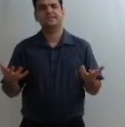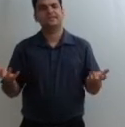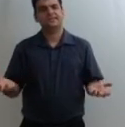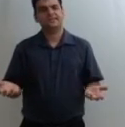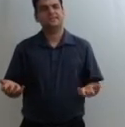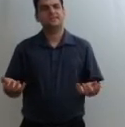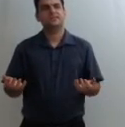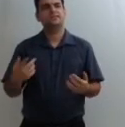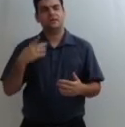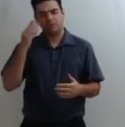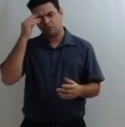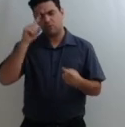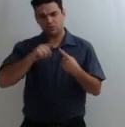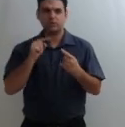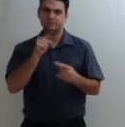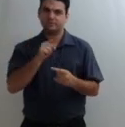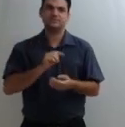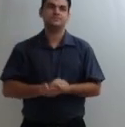Bom, então...